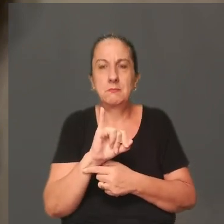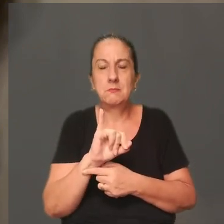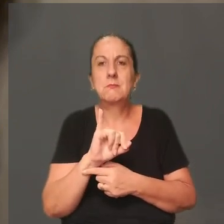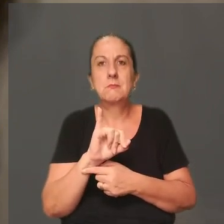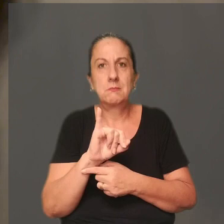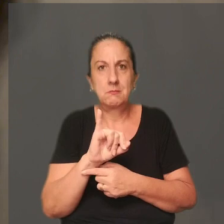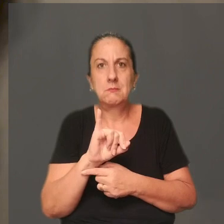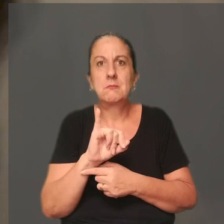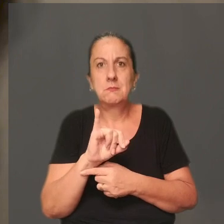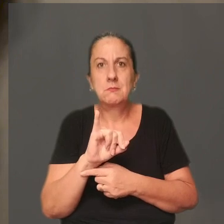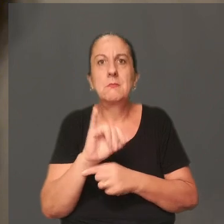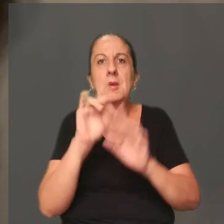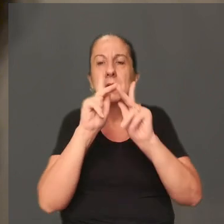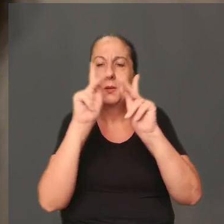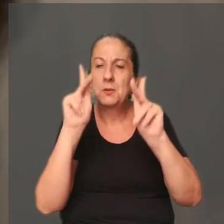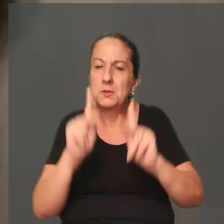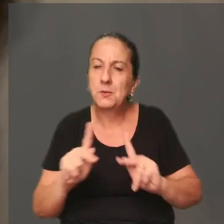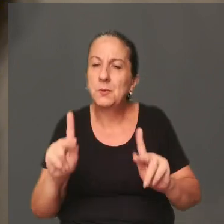para a